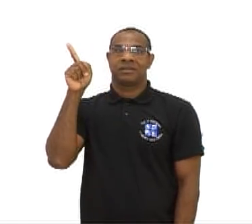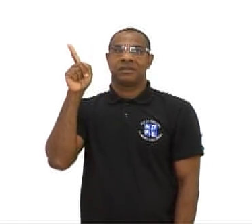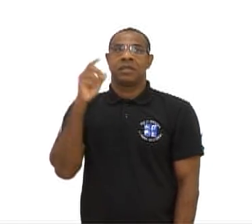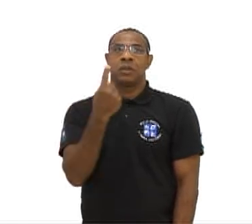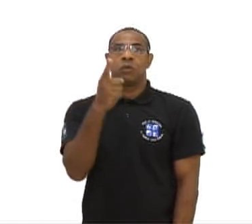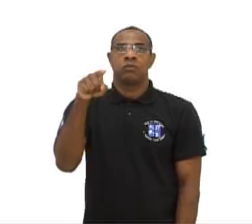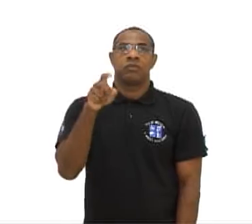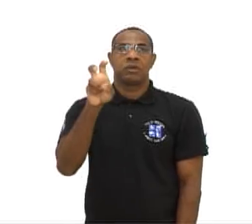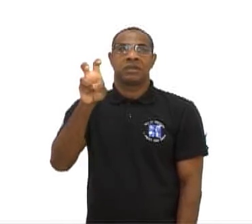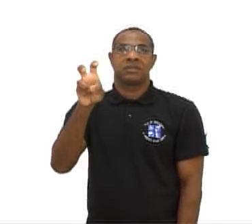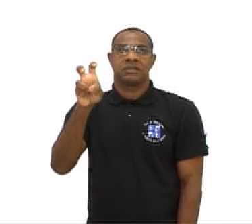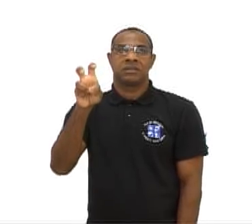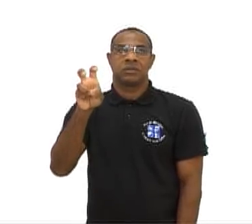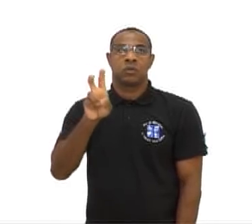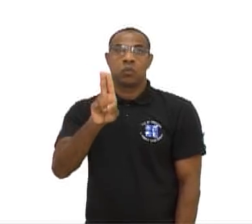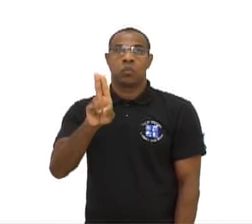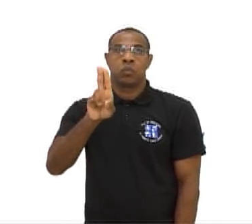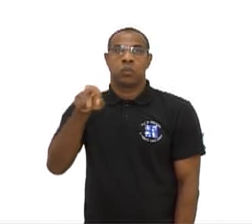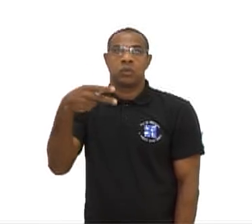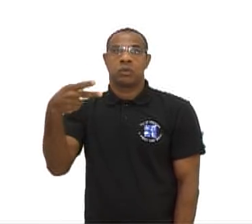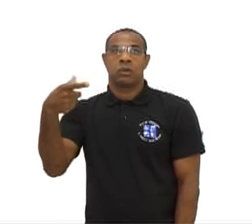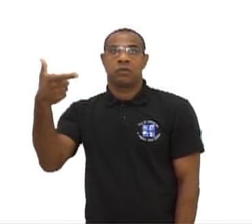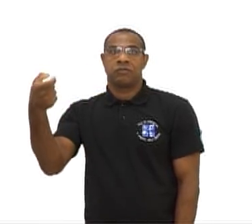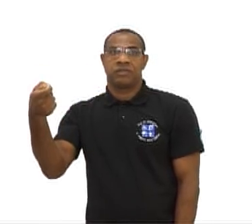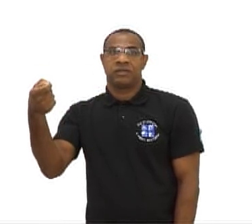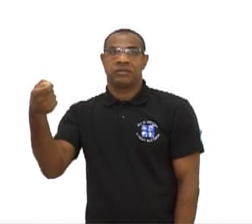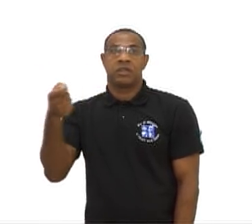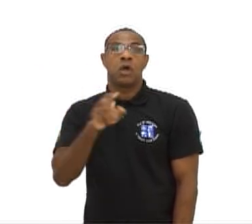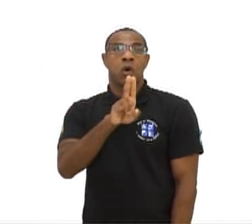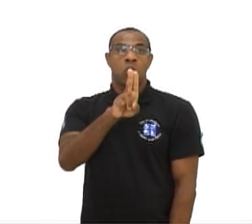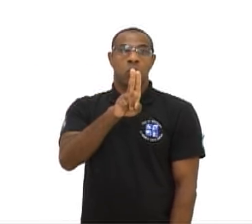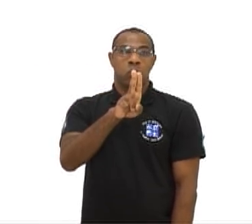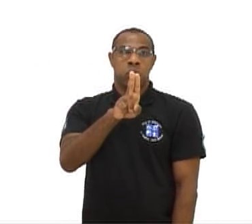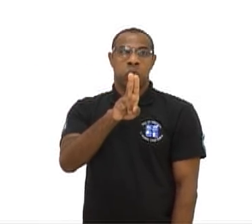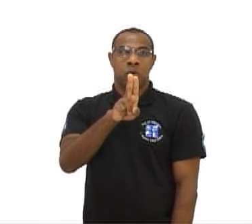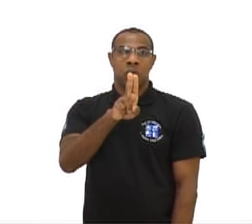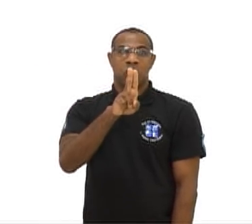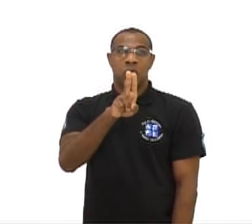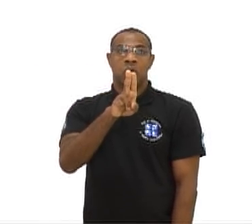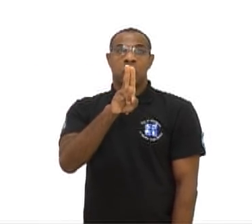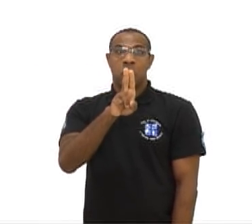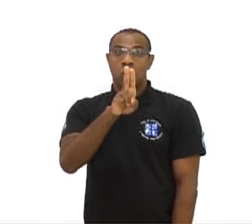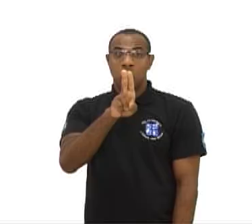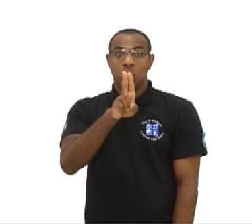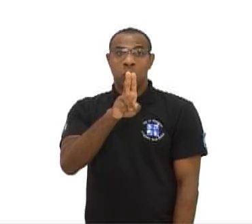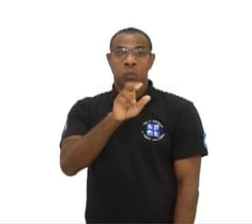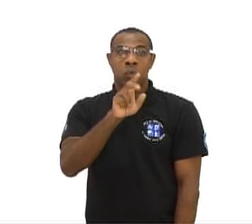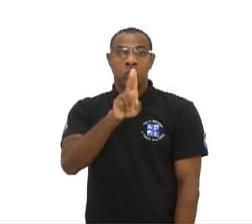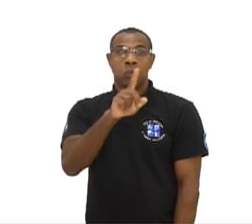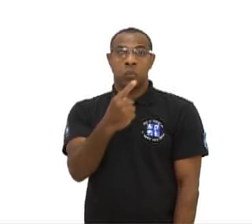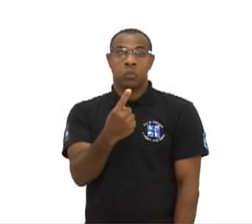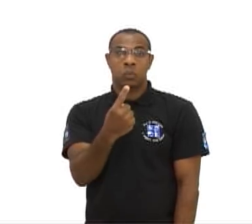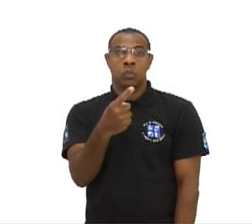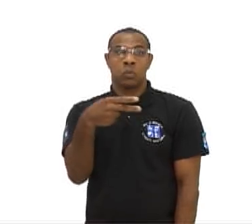a divisãozinha e eu tenho que meu U1, né, que é aquele novo ponto ali,